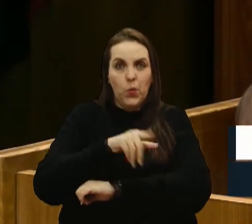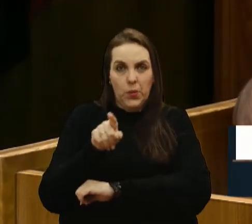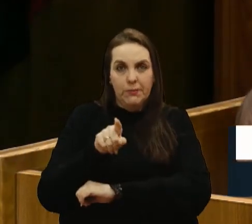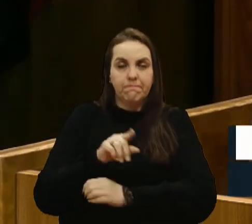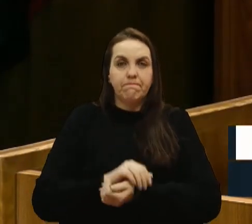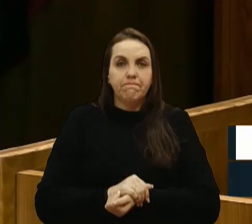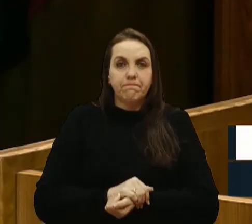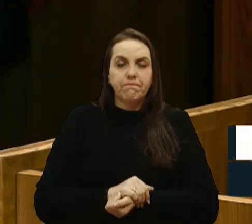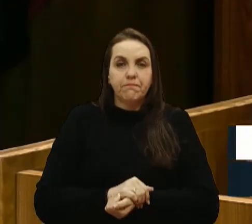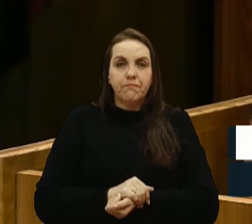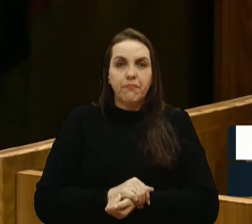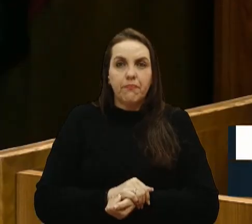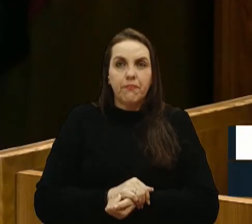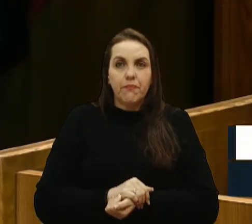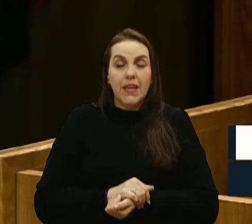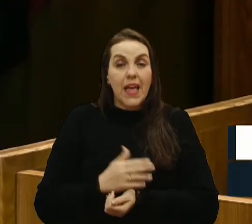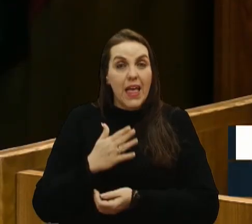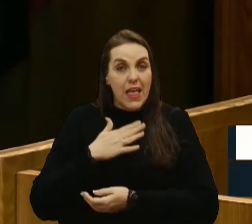Eu